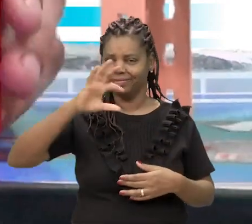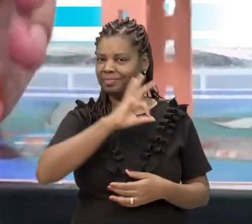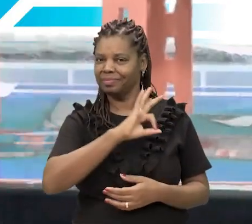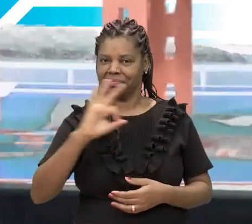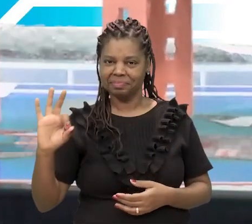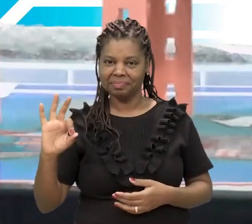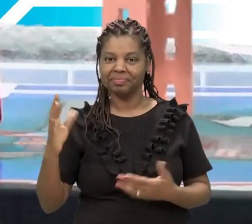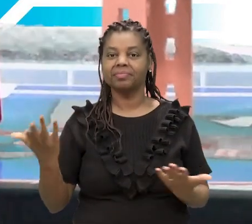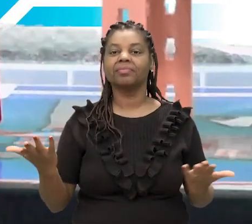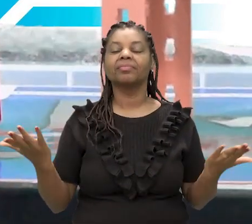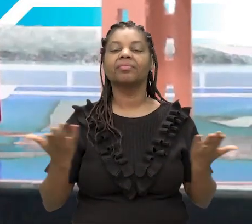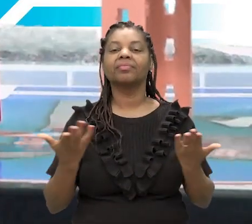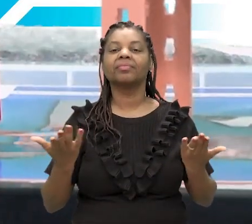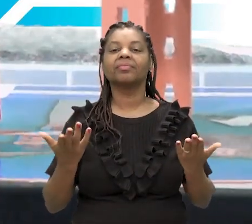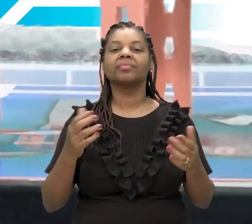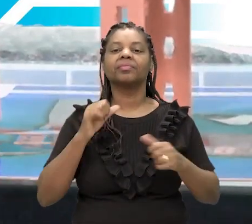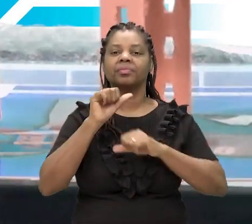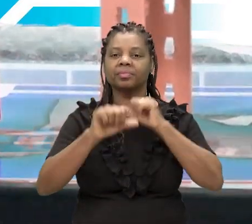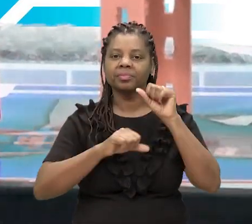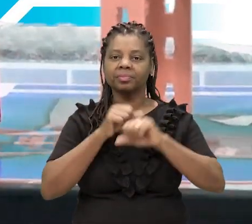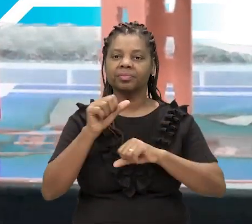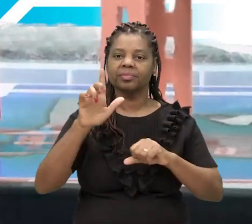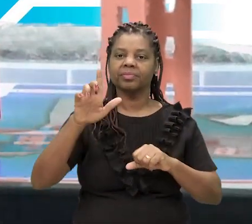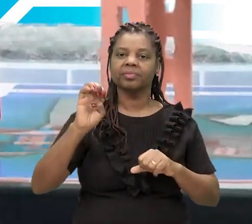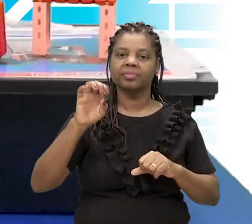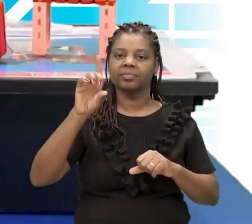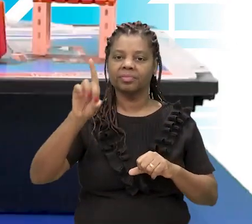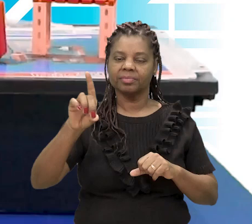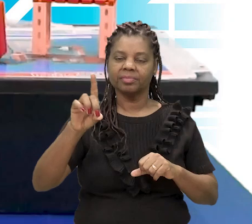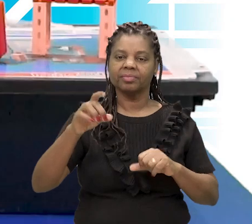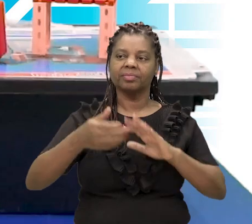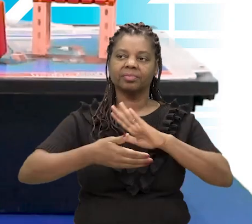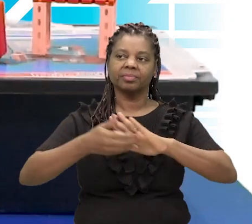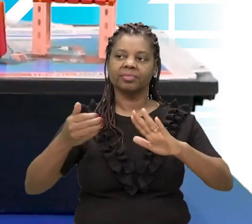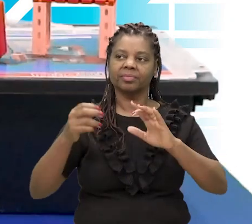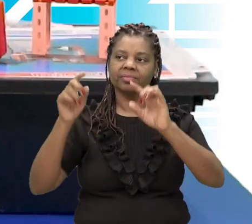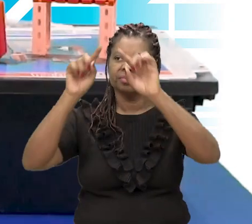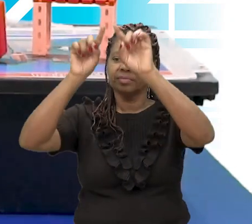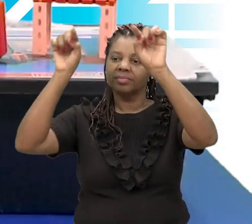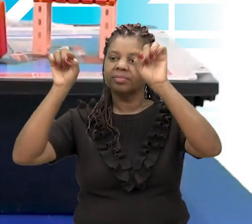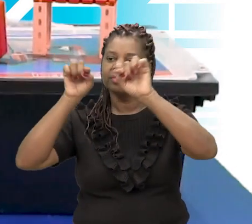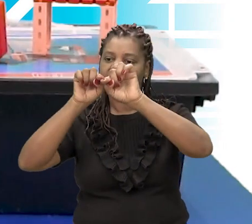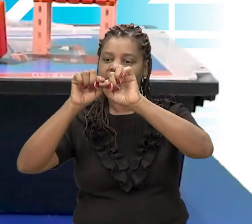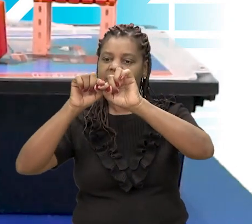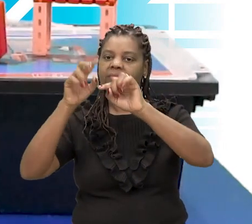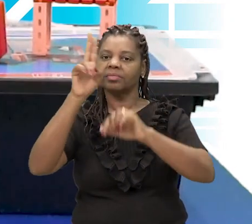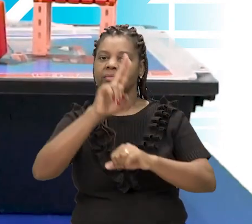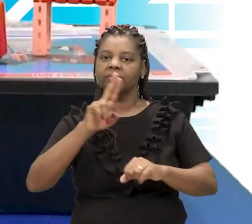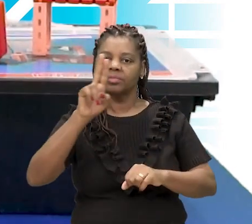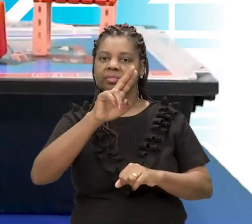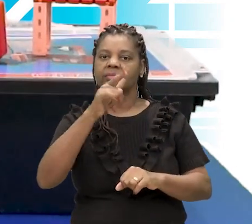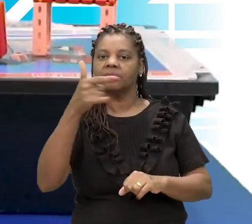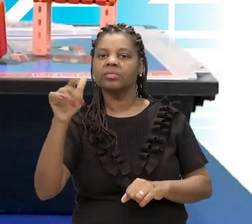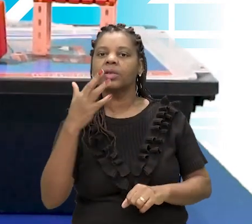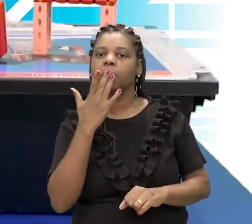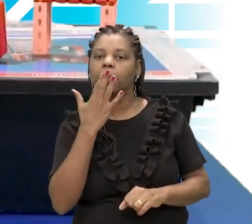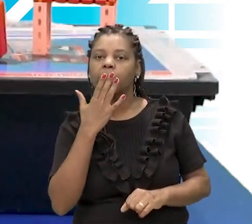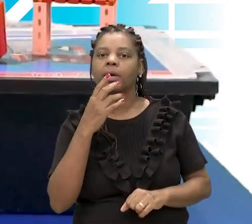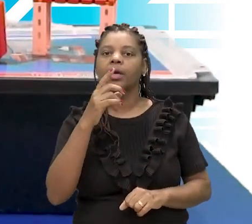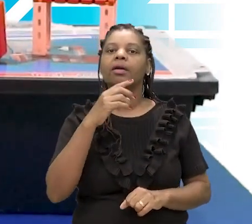E acendeu. Tudo ótimo. Aqui nós poderíamos modificar nossa LED, por exemplo, tirando essa caixinha daqui de